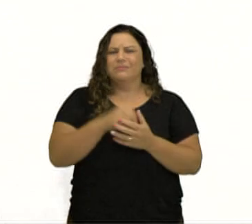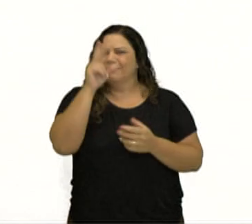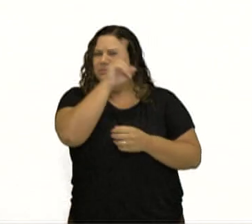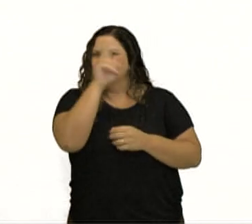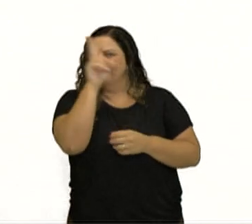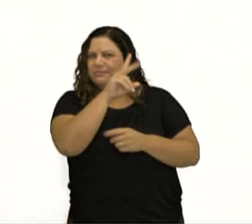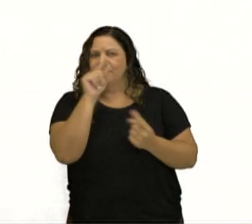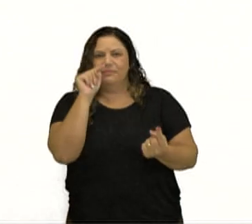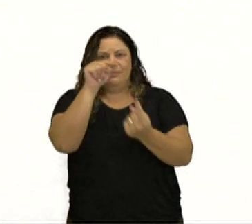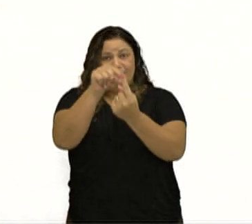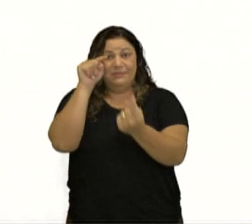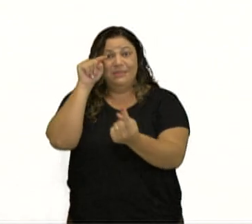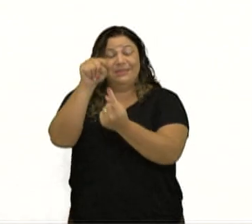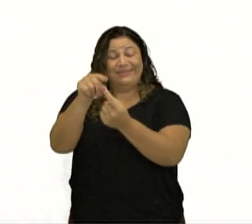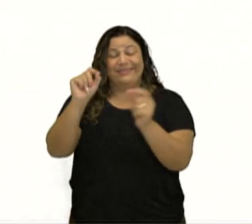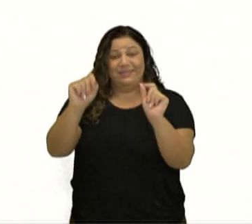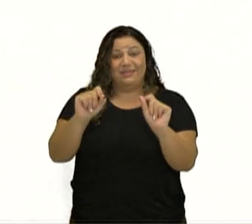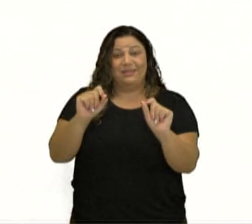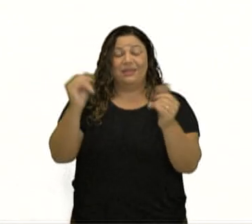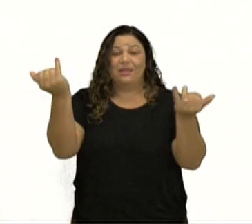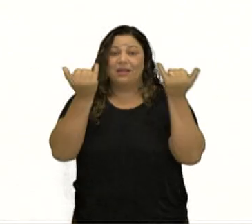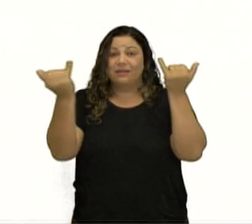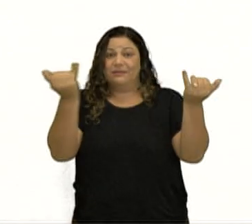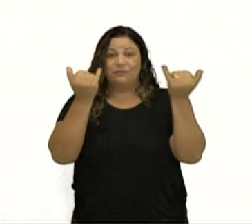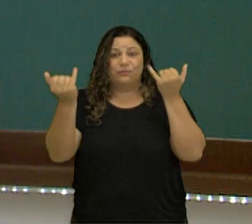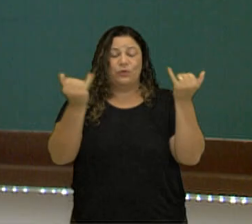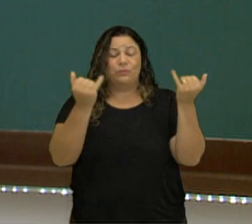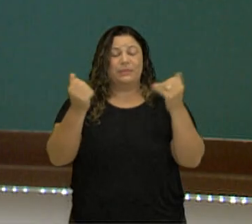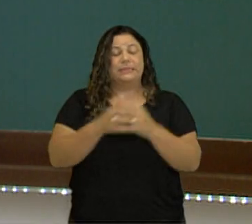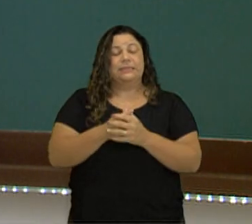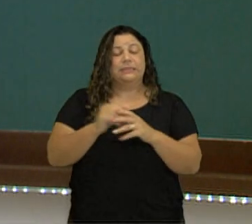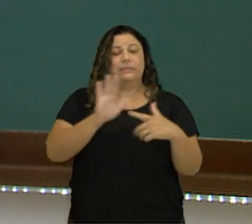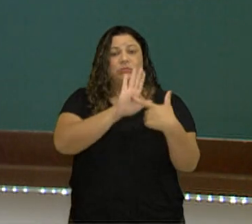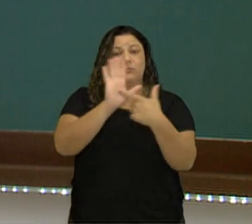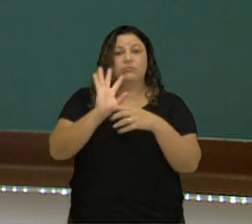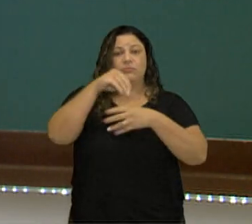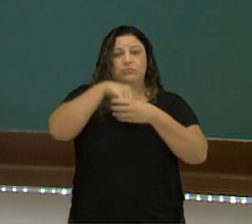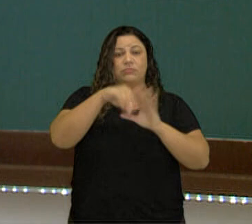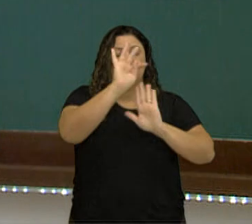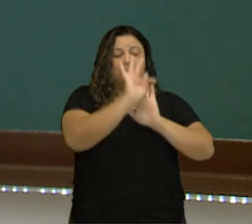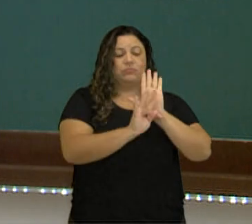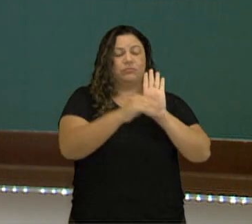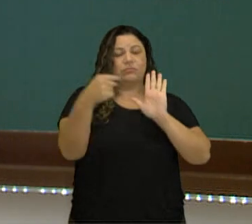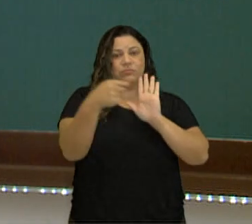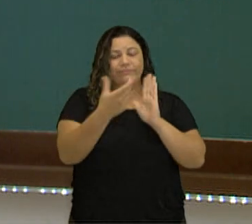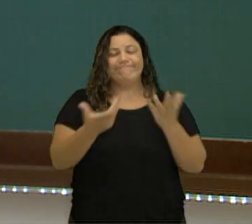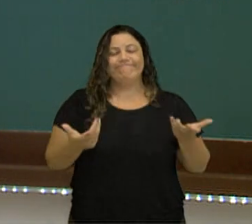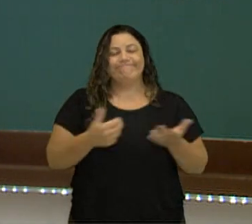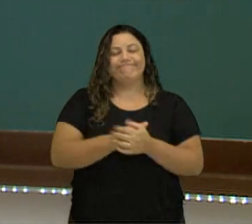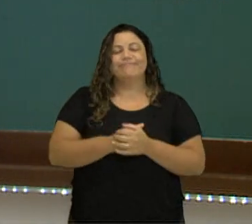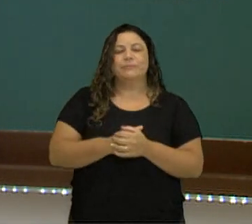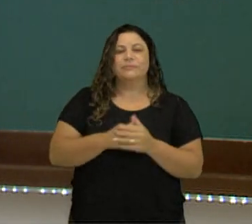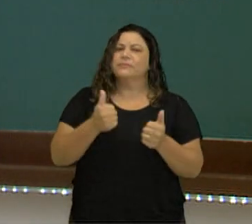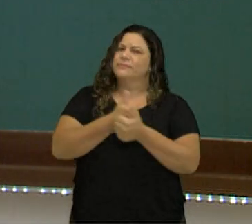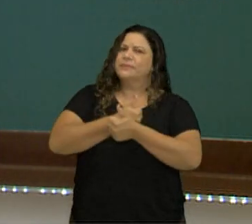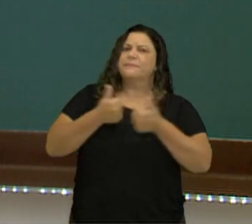do nosso objetivo? Informação explícita no texto? Pois bem, nós vamos